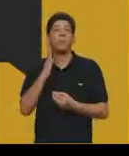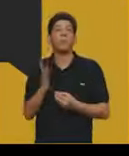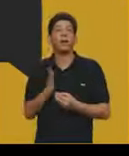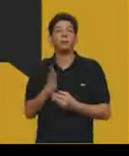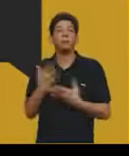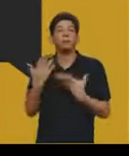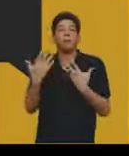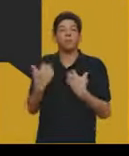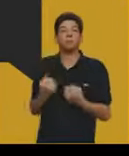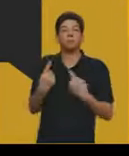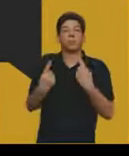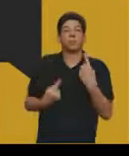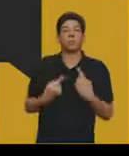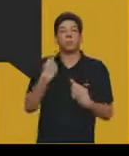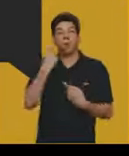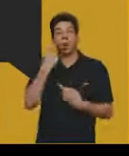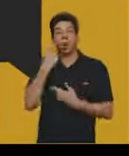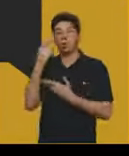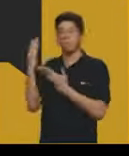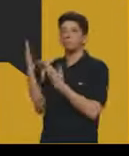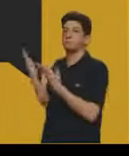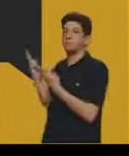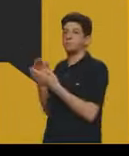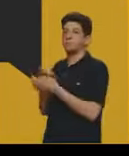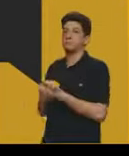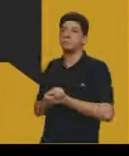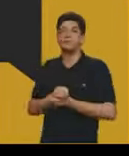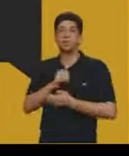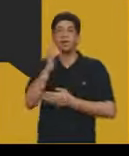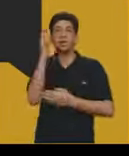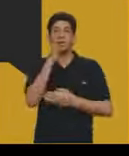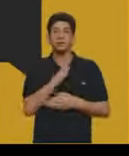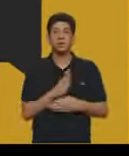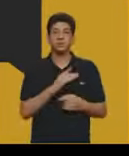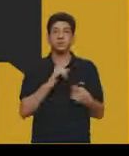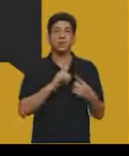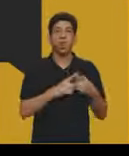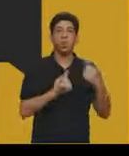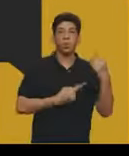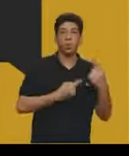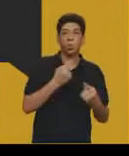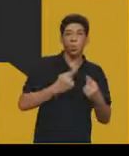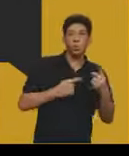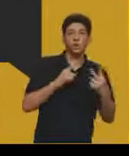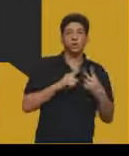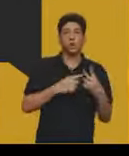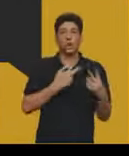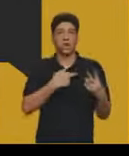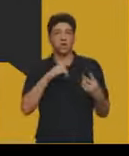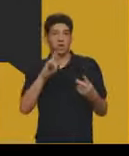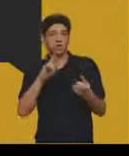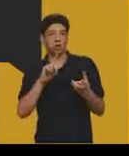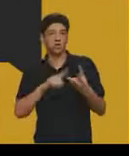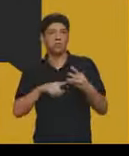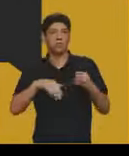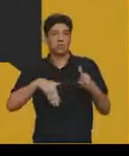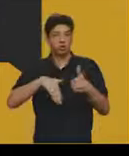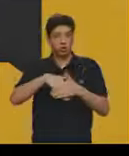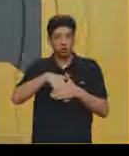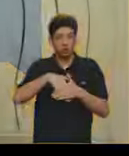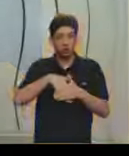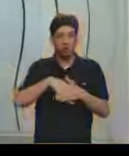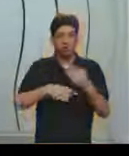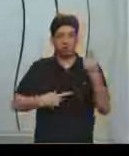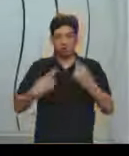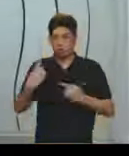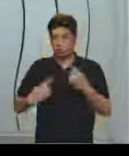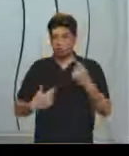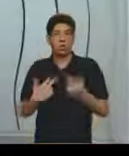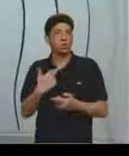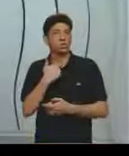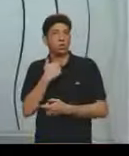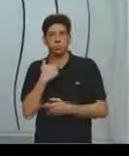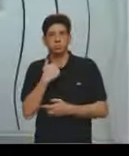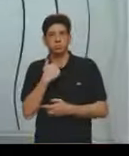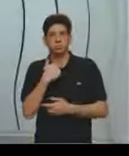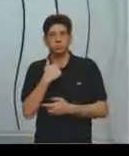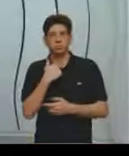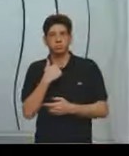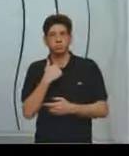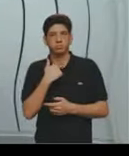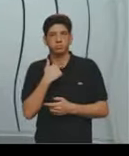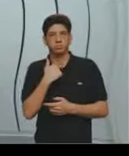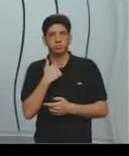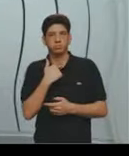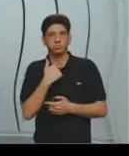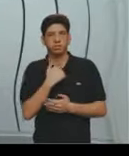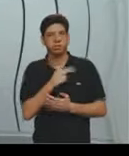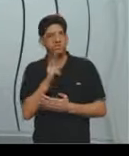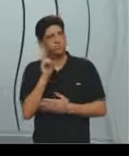política e aí é a frase é o seguinte do Brasil política religião e futebol não se discute bom e quando a gente observar parece que eu sou